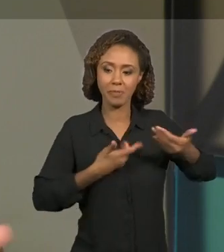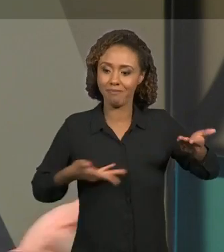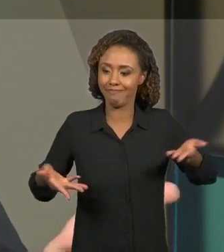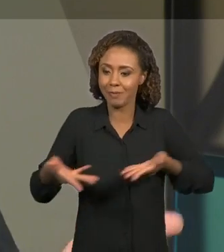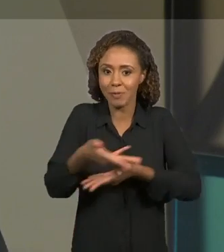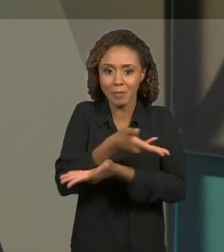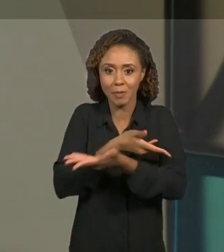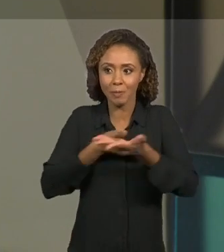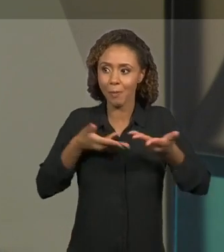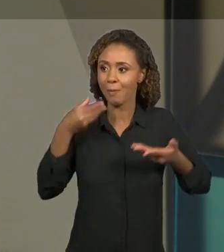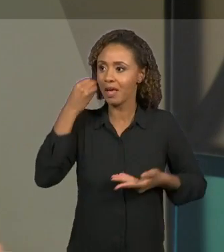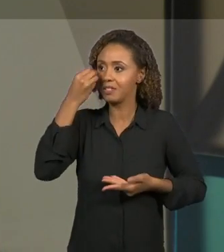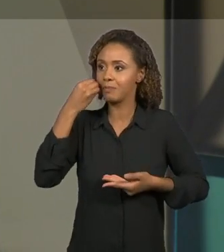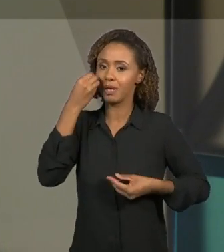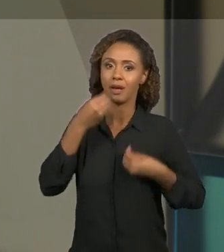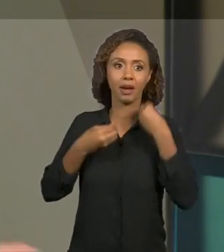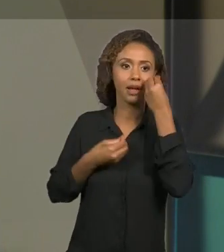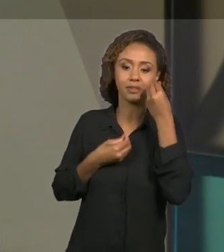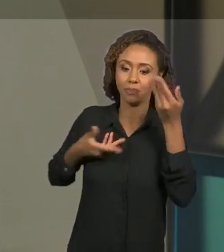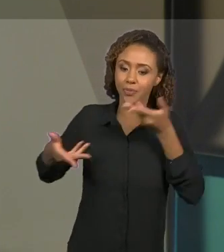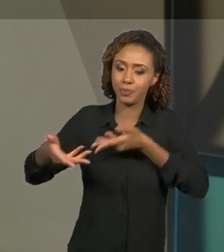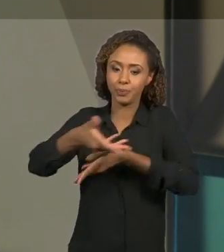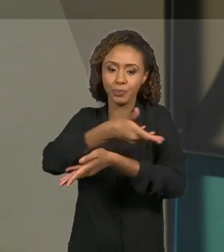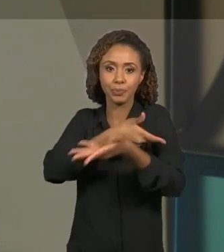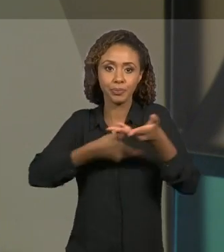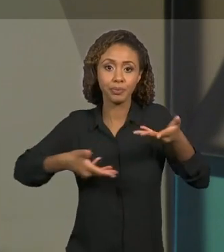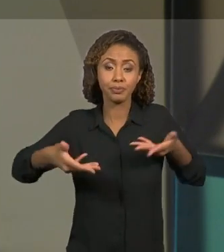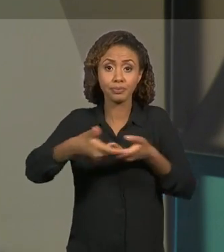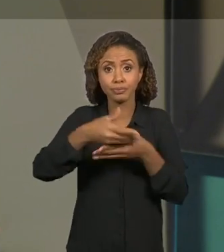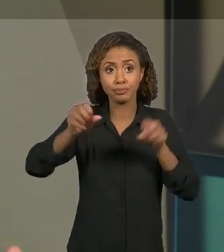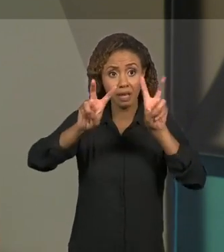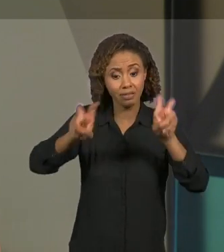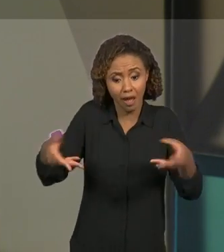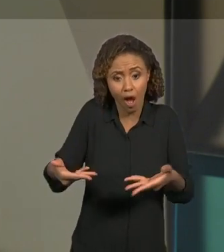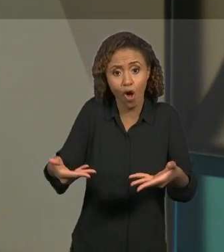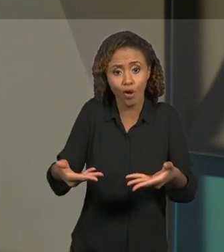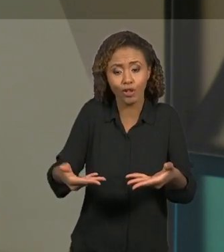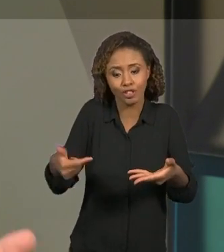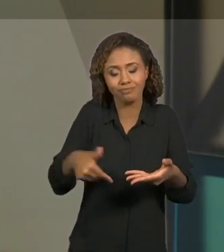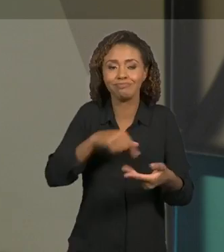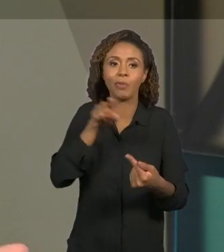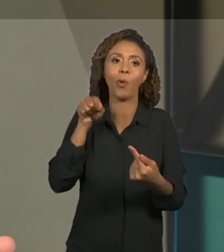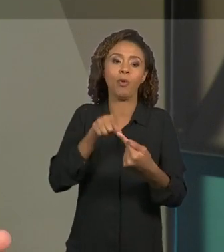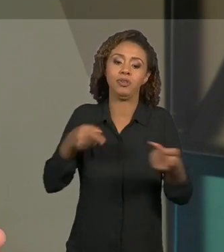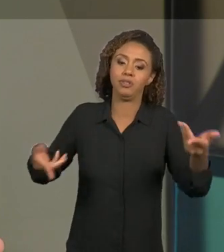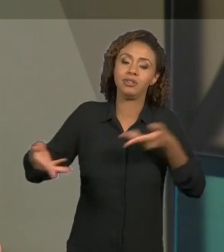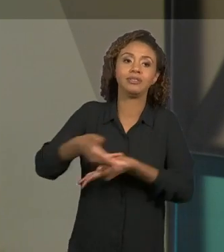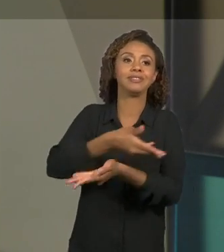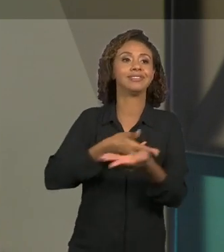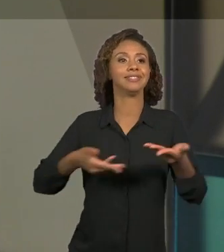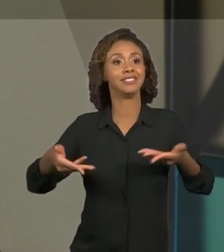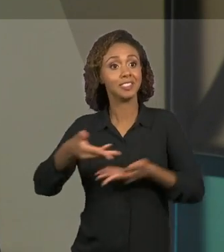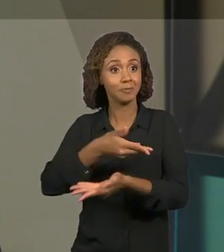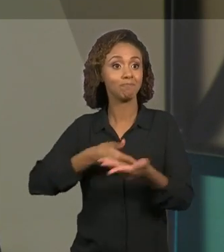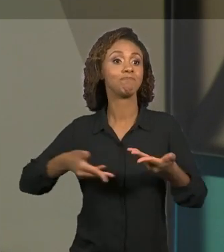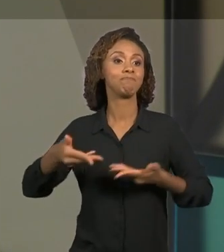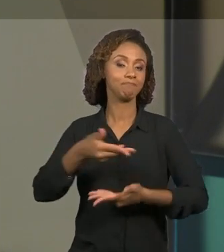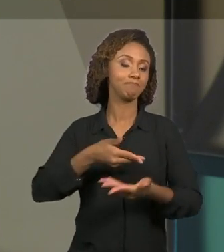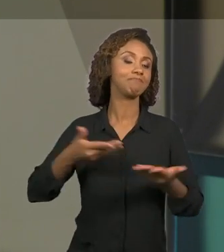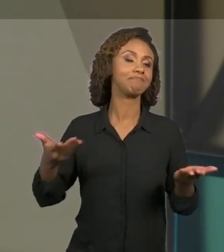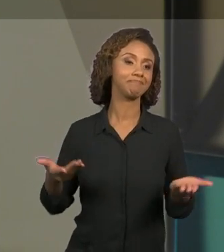experiência com temas que são temas atuais esse objetivo realmente a gente tem